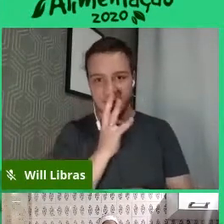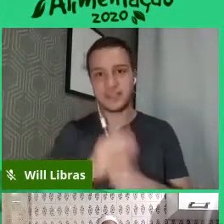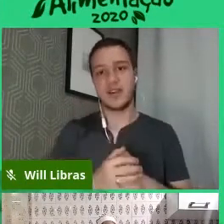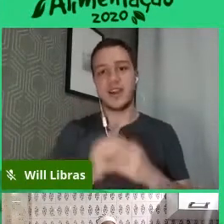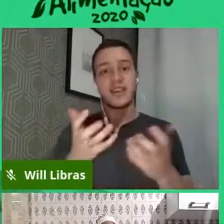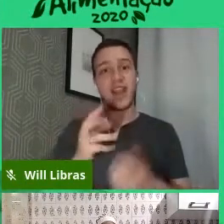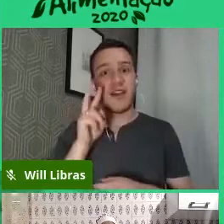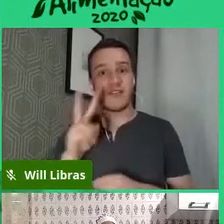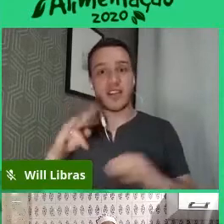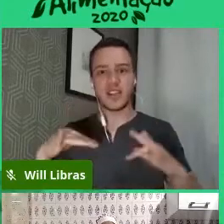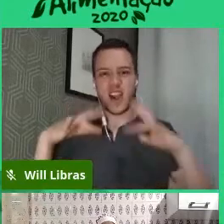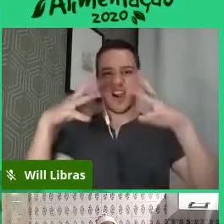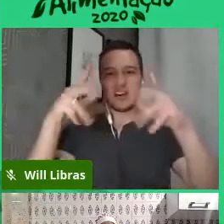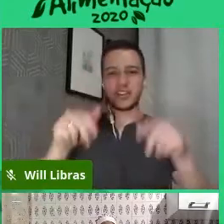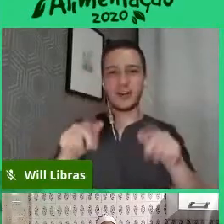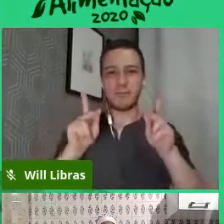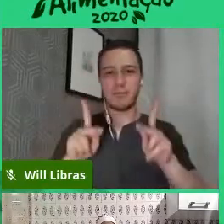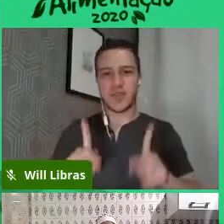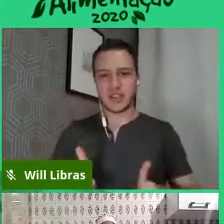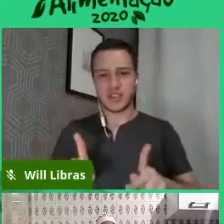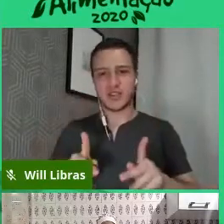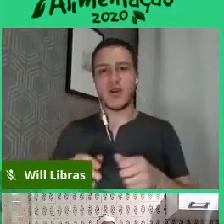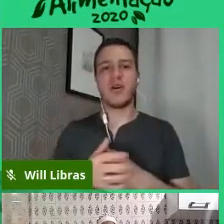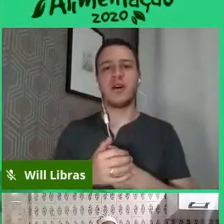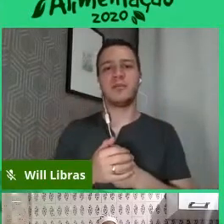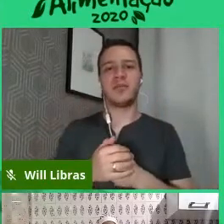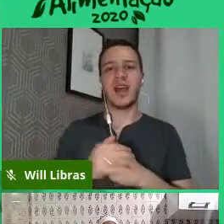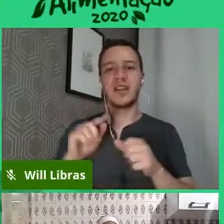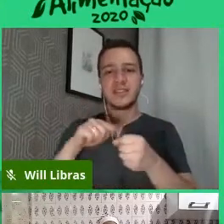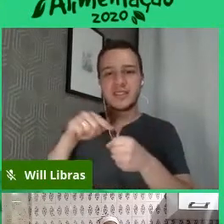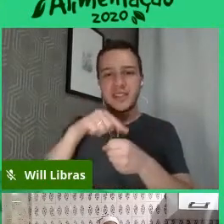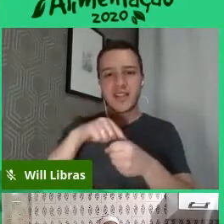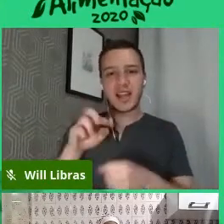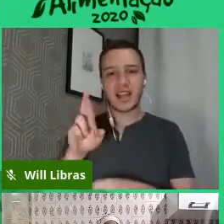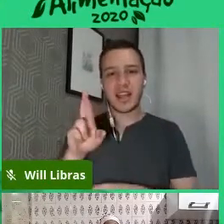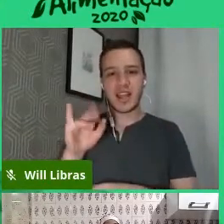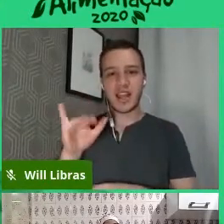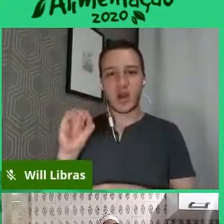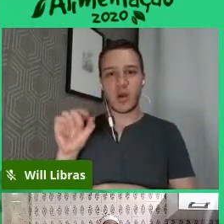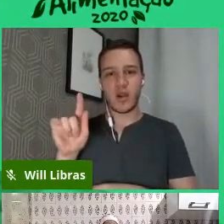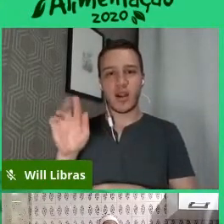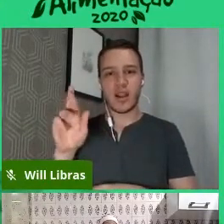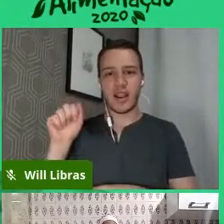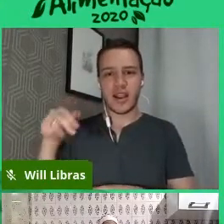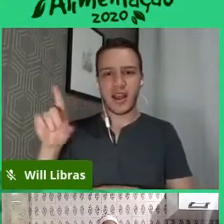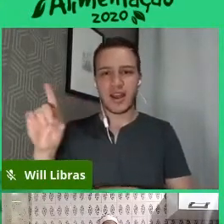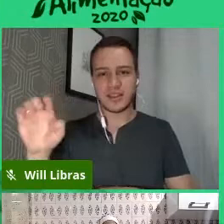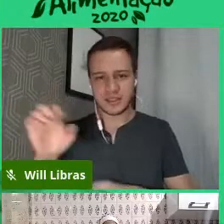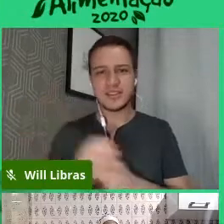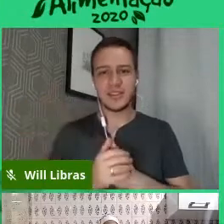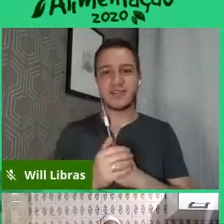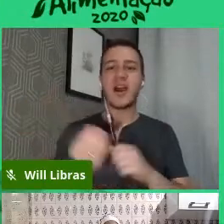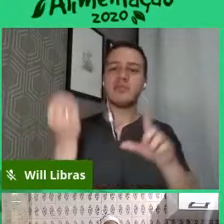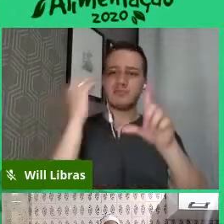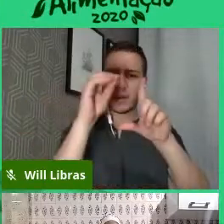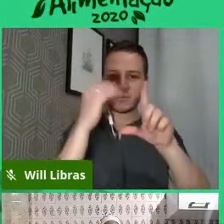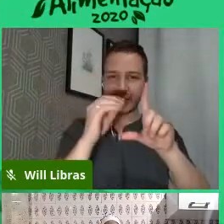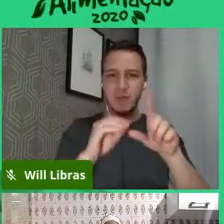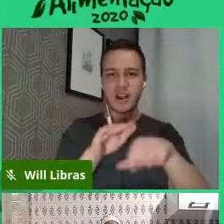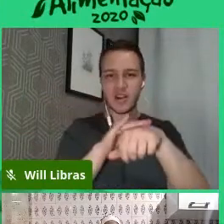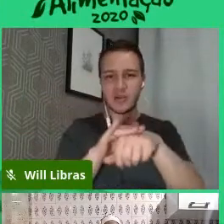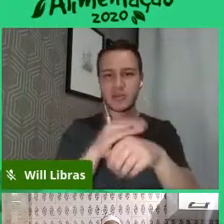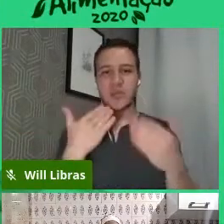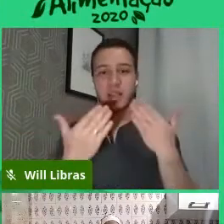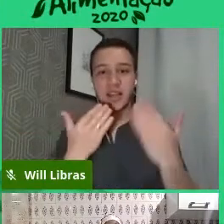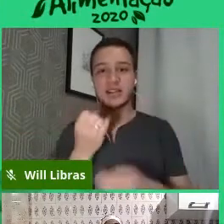de Rio Grande também participando, minha cidade natal. Então, vão colocando aí no chat, tá? Se vocês estão